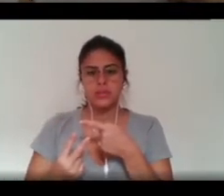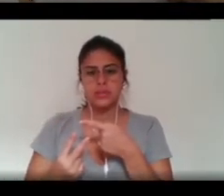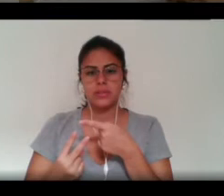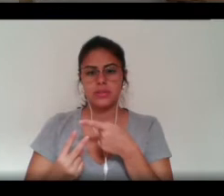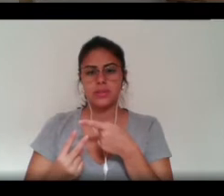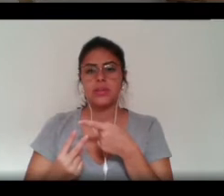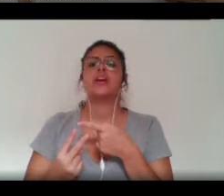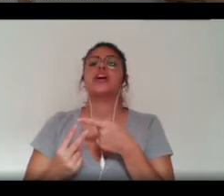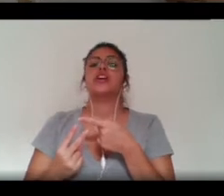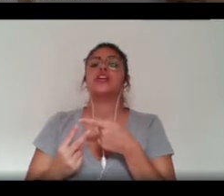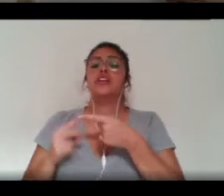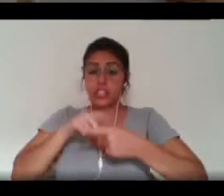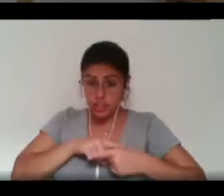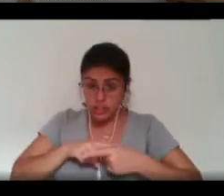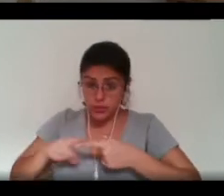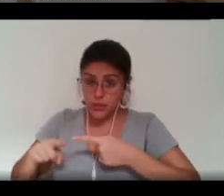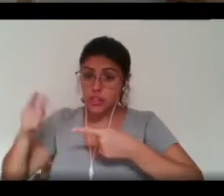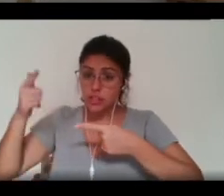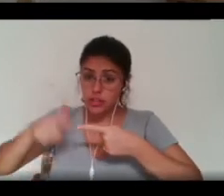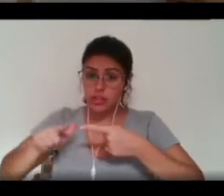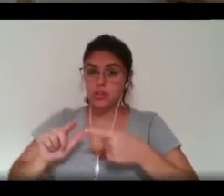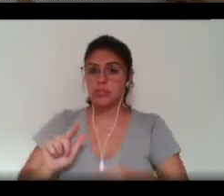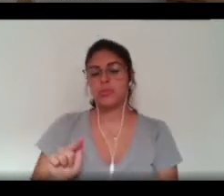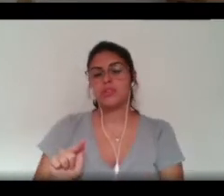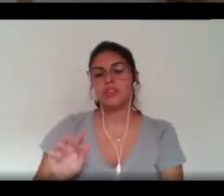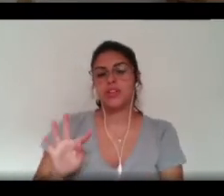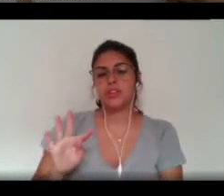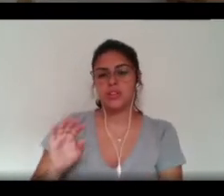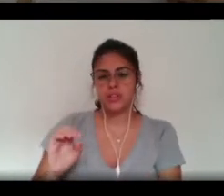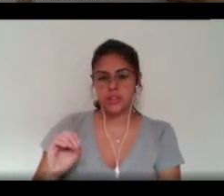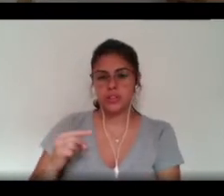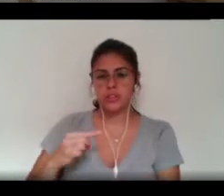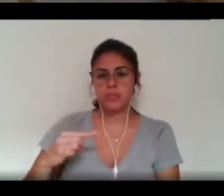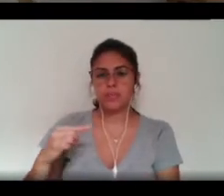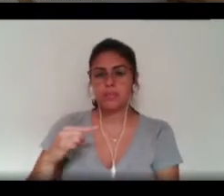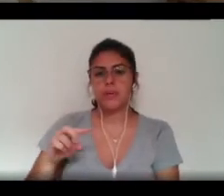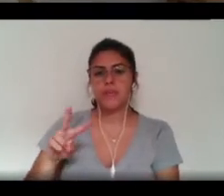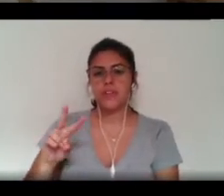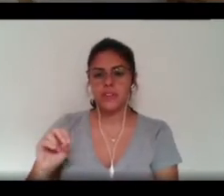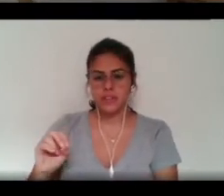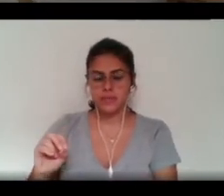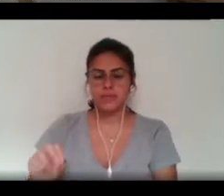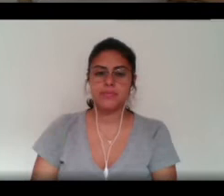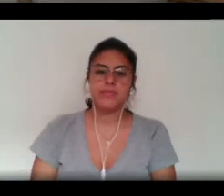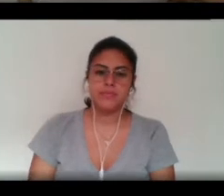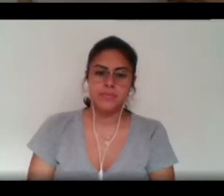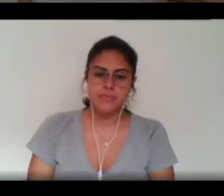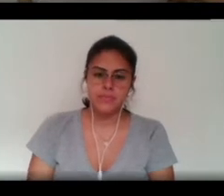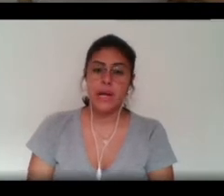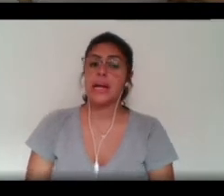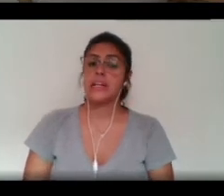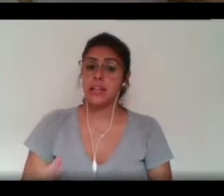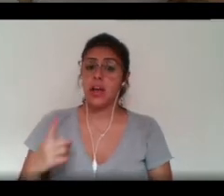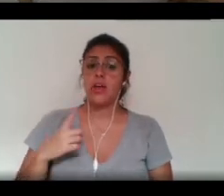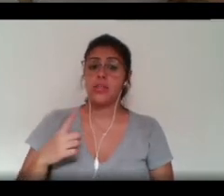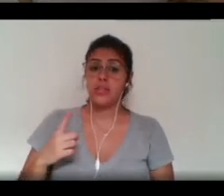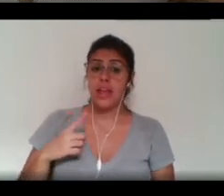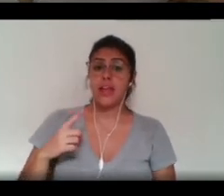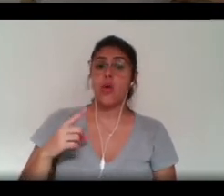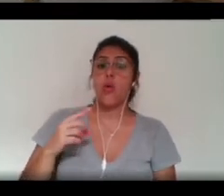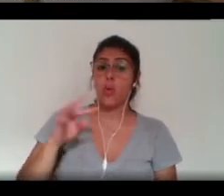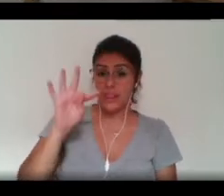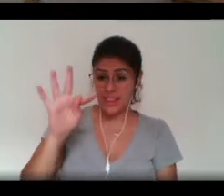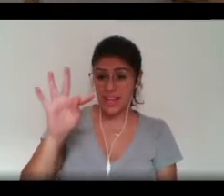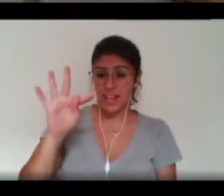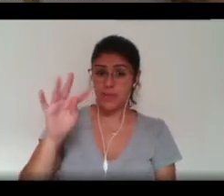tudo dividido por G T0 menos V0. Então, eu tenho T em função de